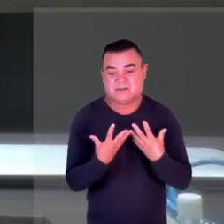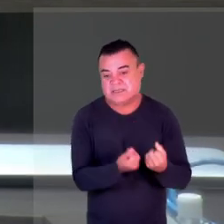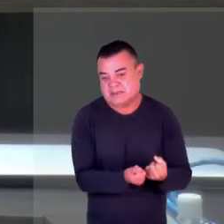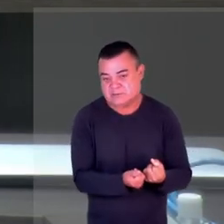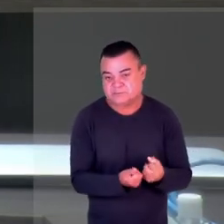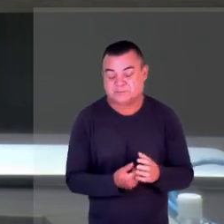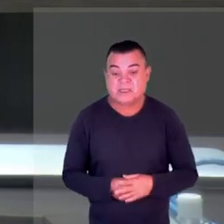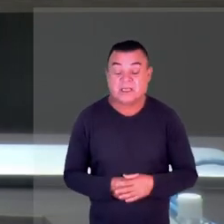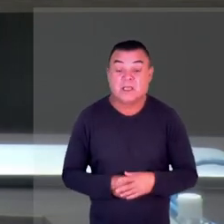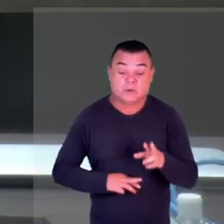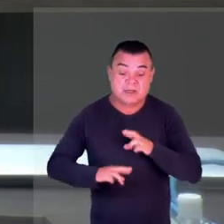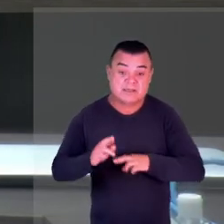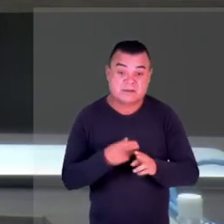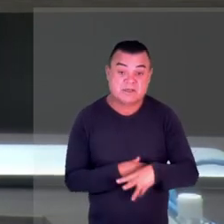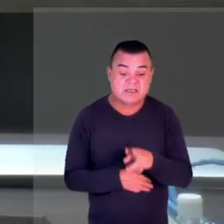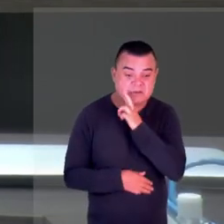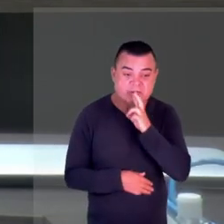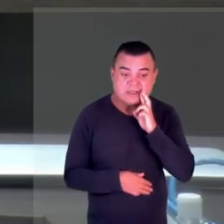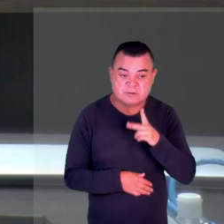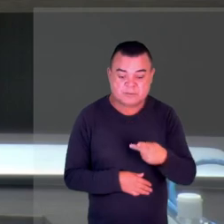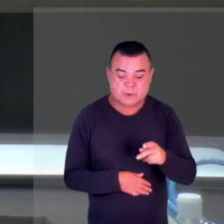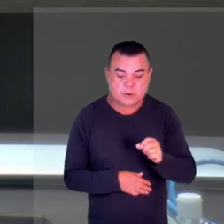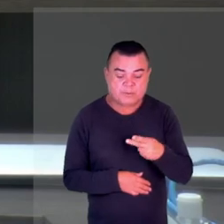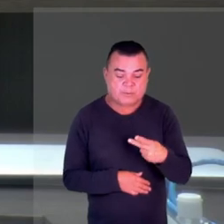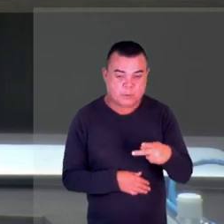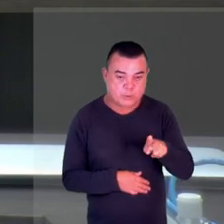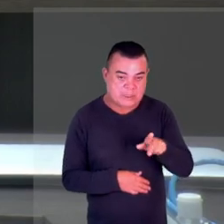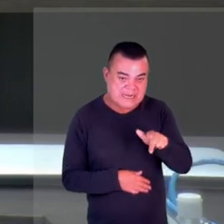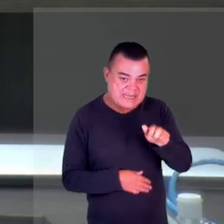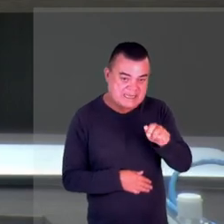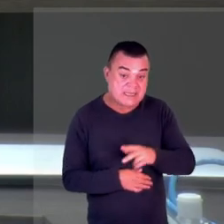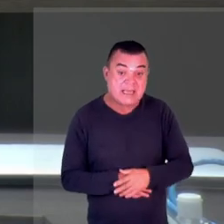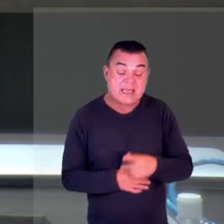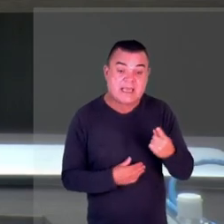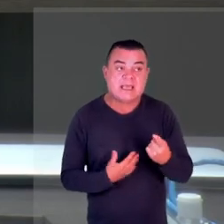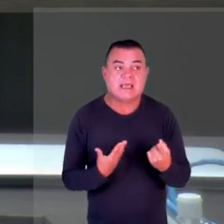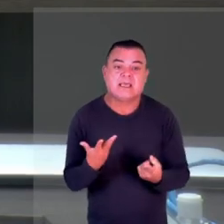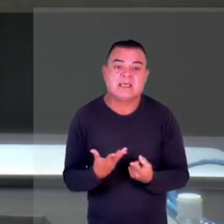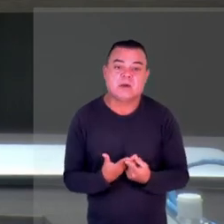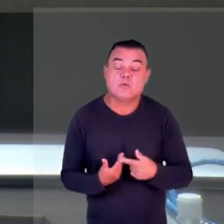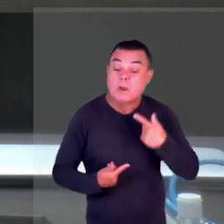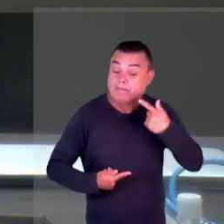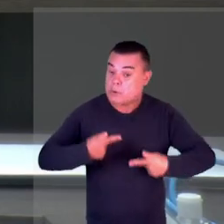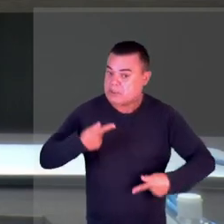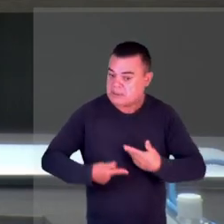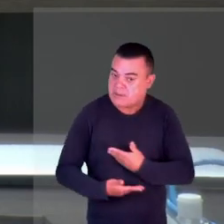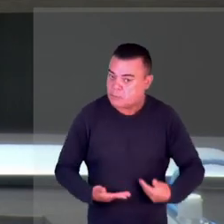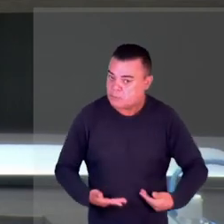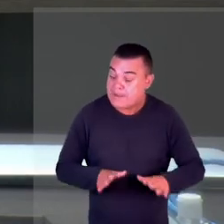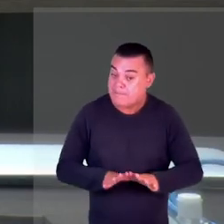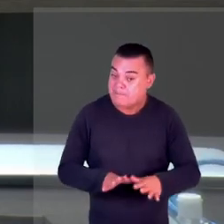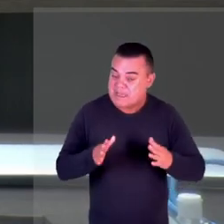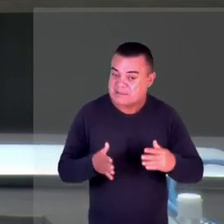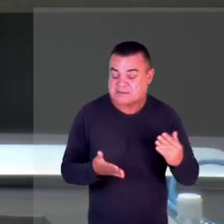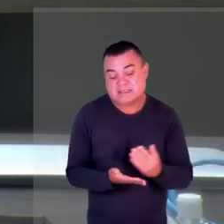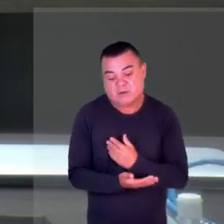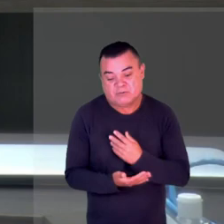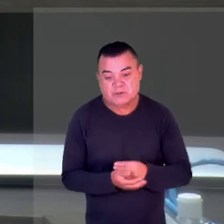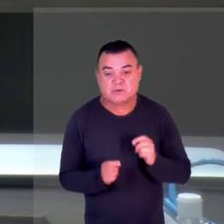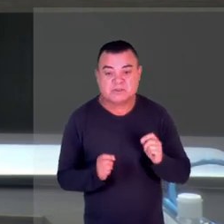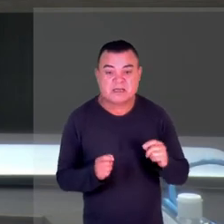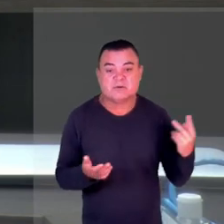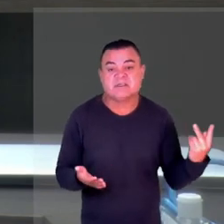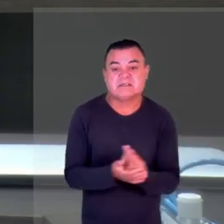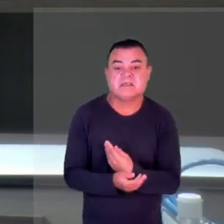restaurantes populares eles são uma forma de de política pública mas o que talvez esteja acontecendo no Maranhão e em